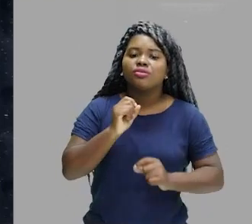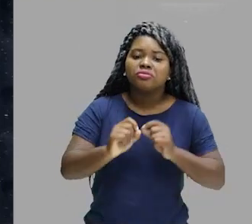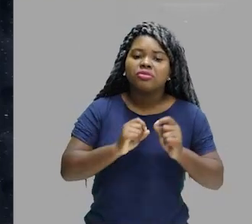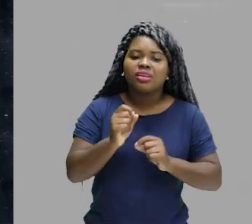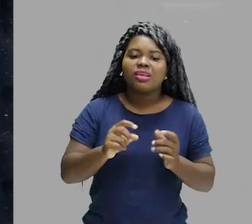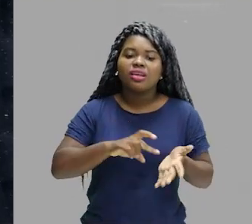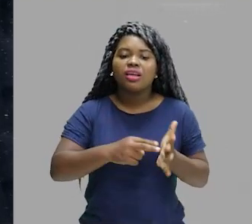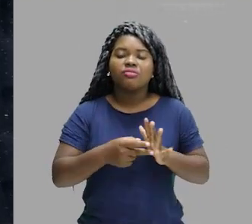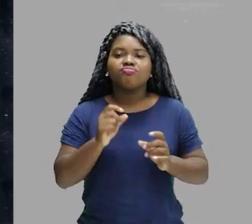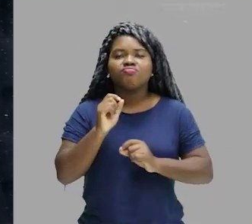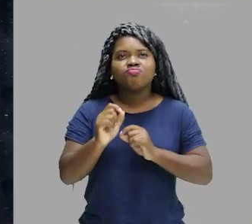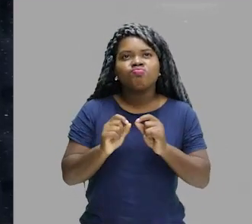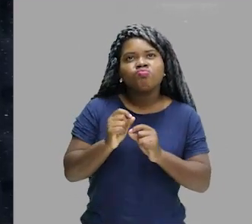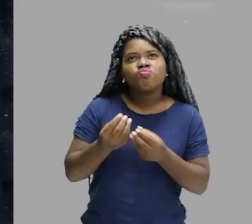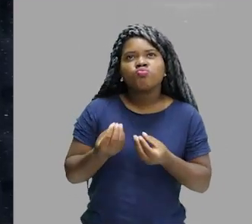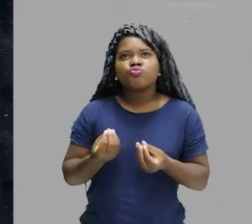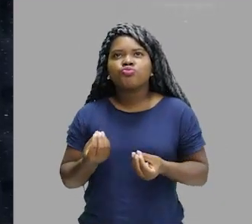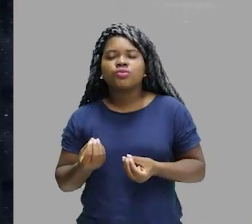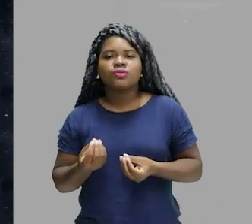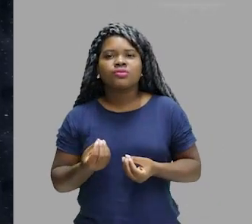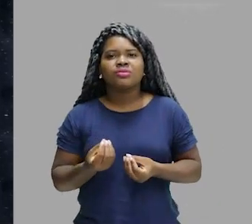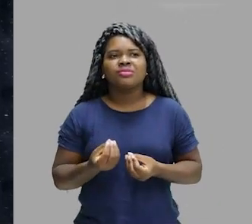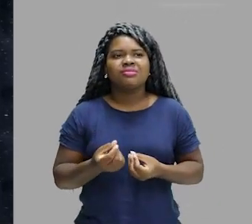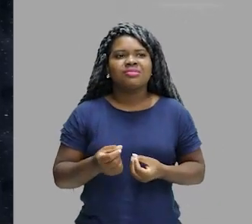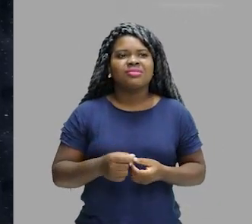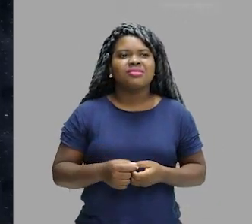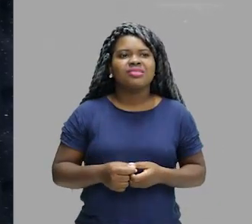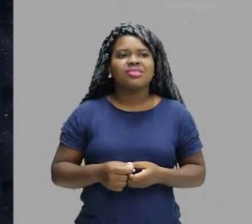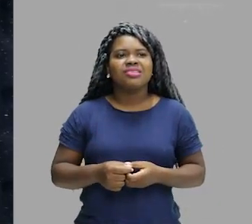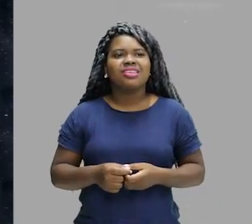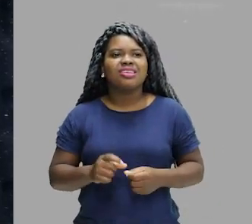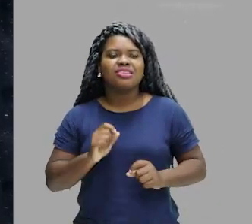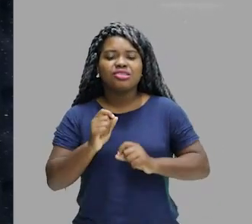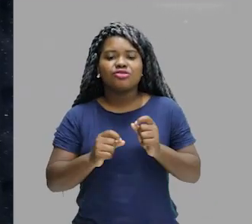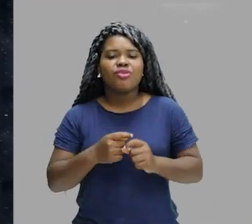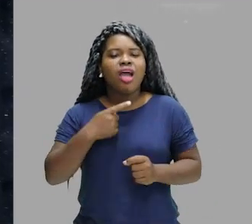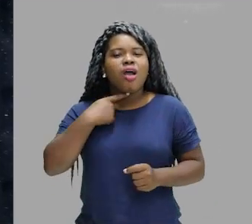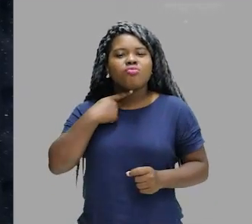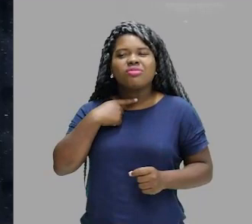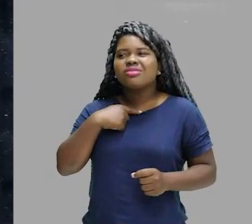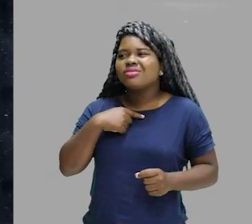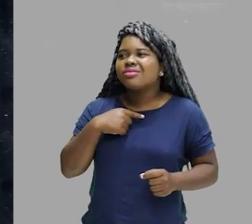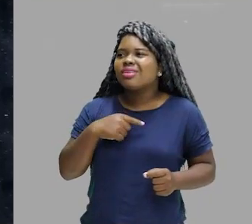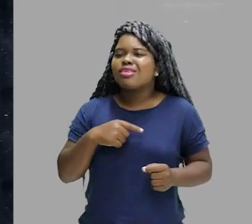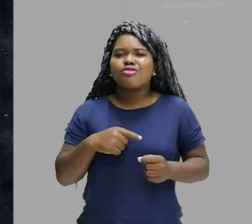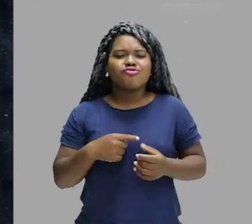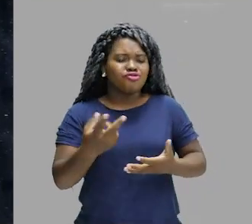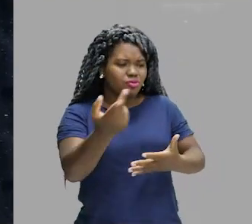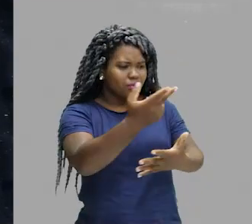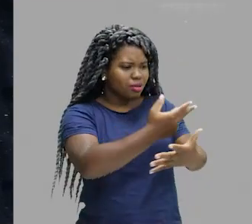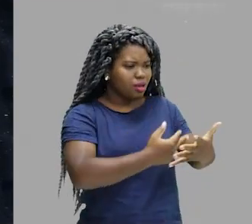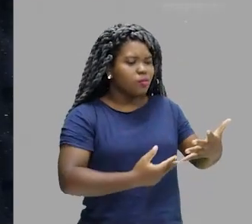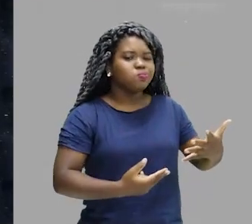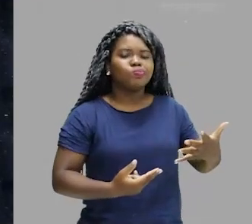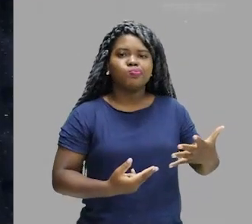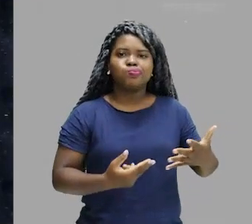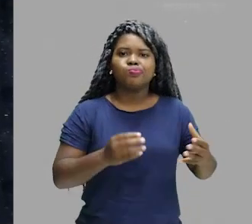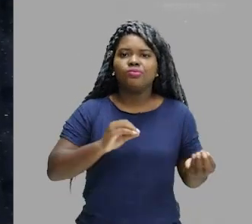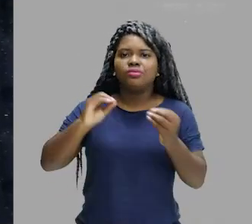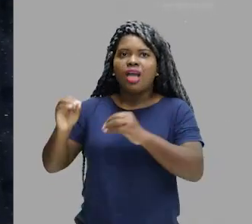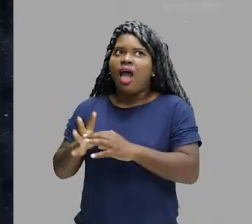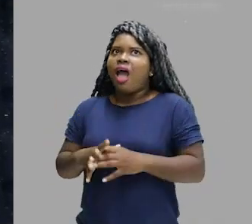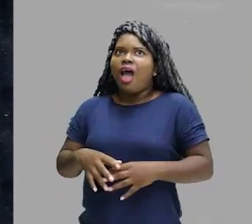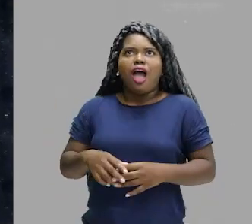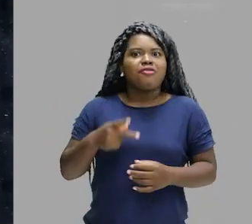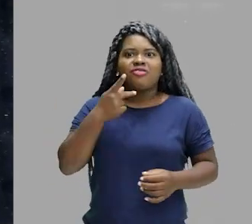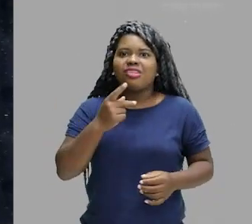Ele tem uma busca muito contundente com essa questão sexualizada, né? Por quê? Porque o sexo é uma coisa. Falei sexo, eu não posso,